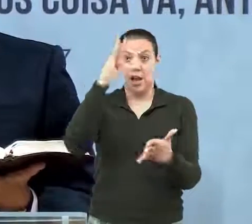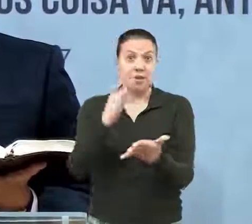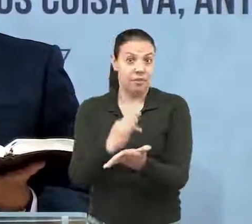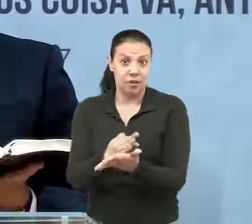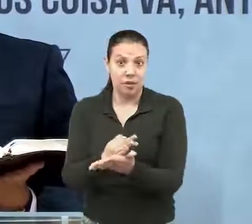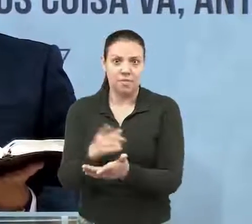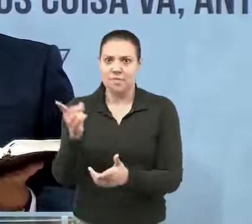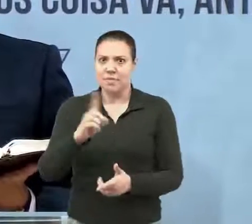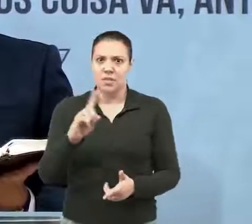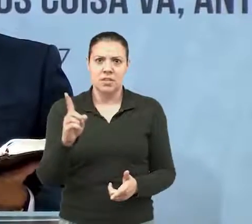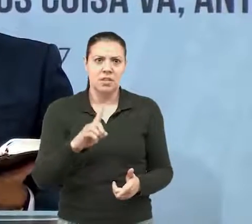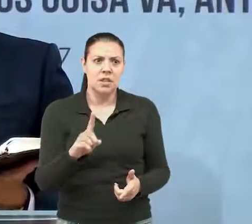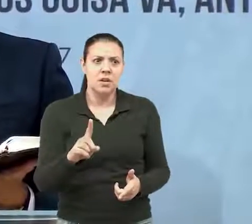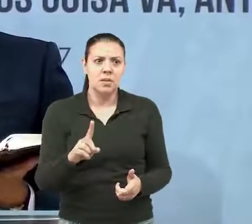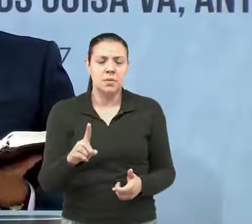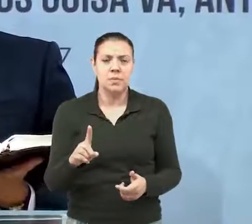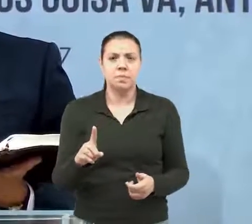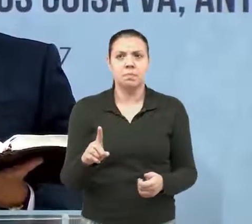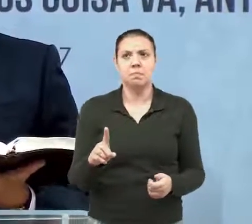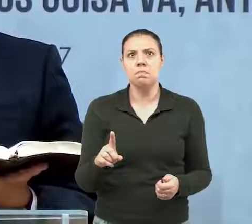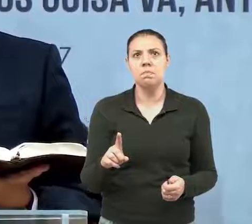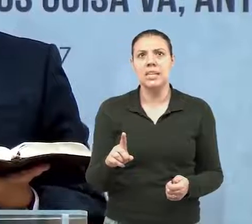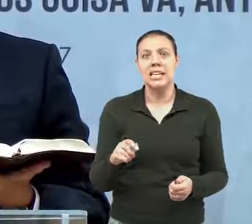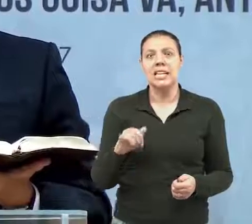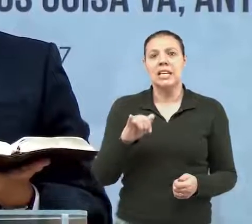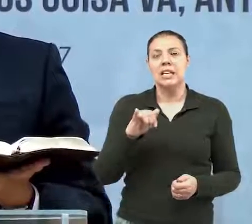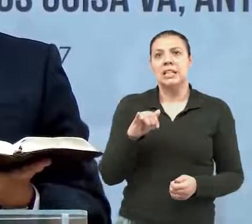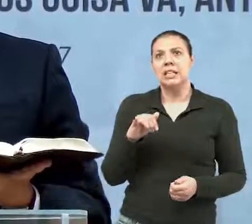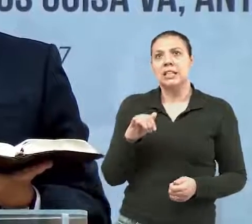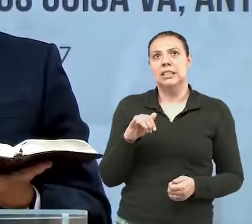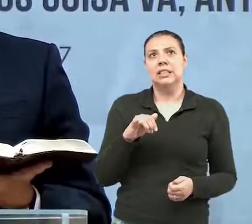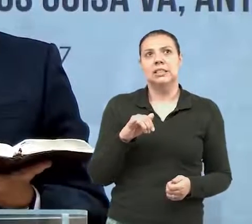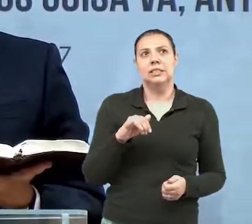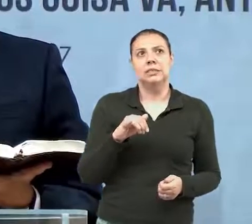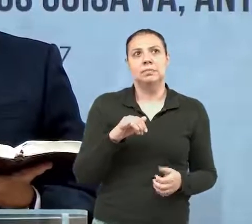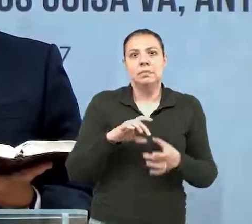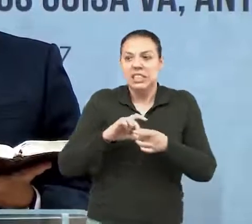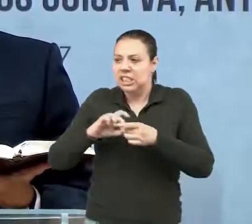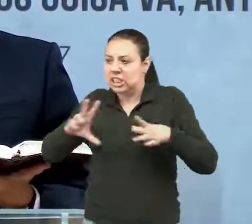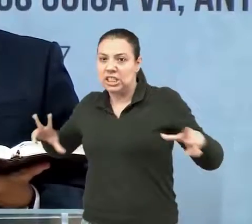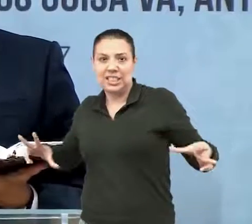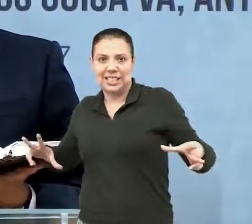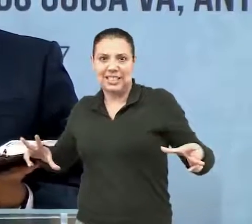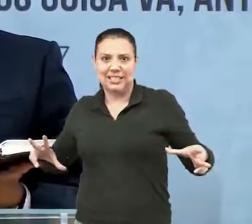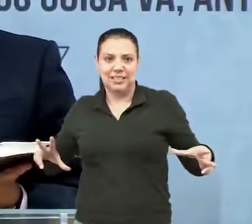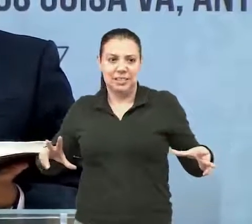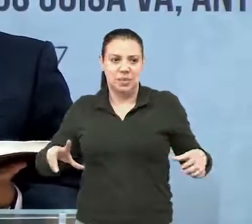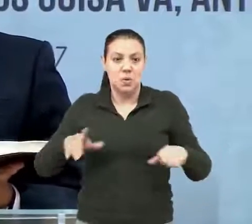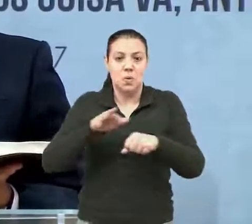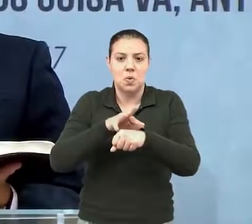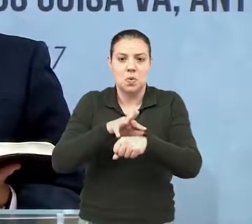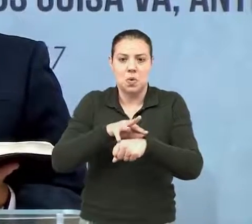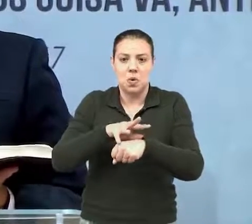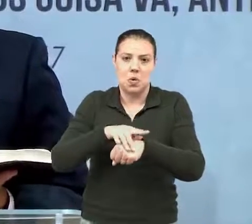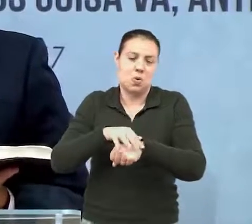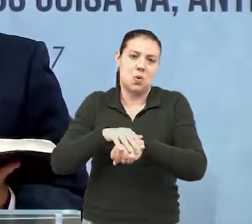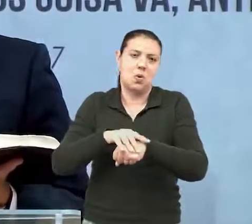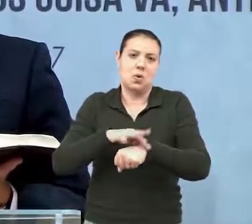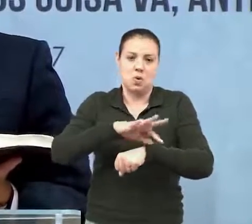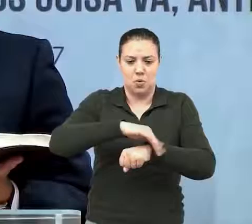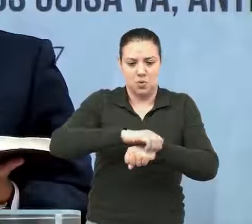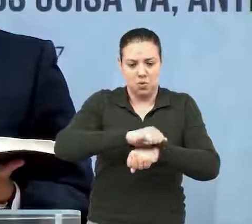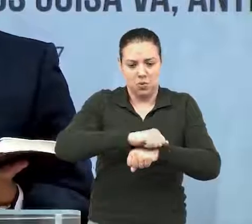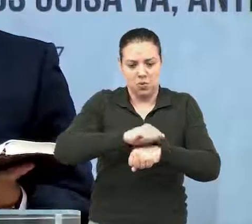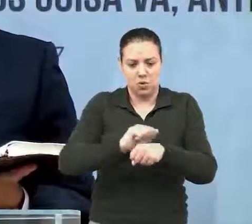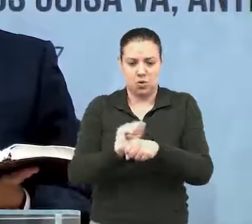do coronavírus. A nossa fé não nos tira a possibilidade desse